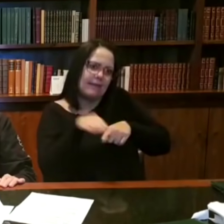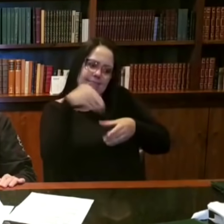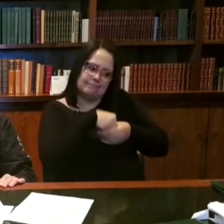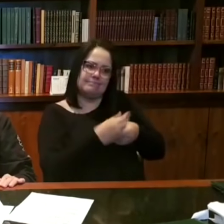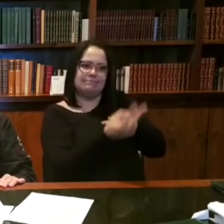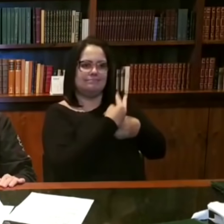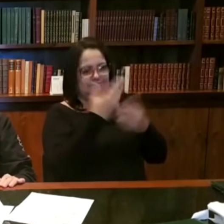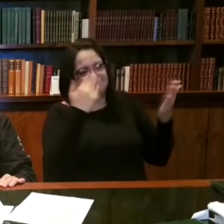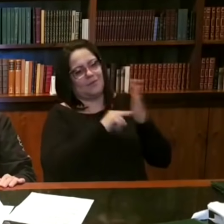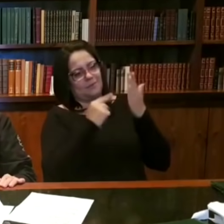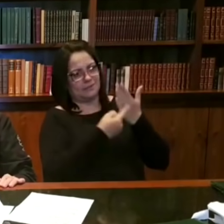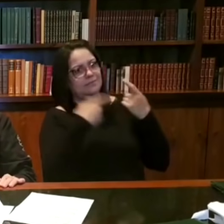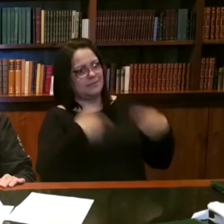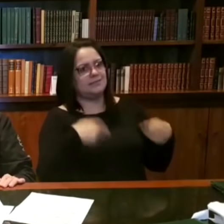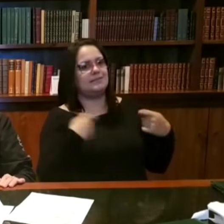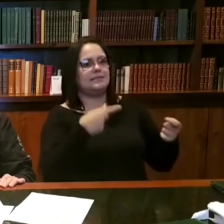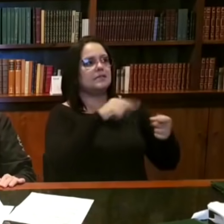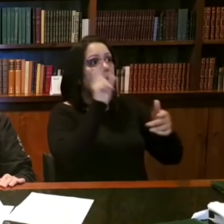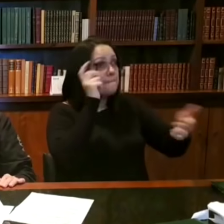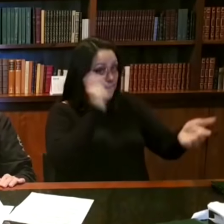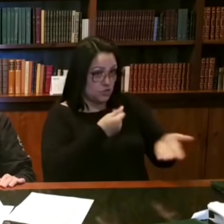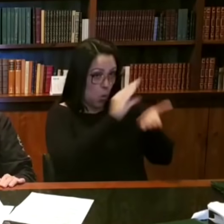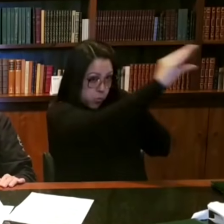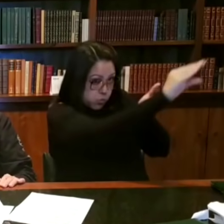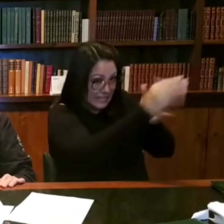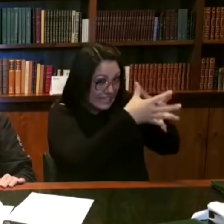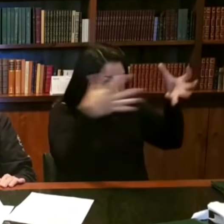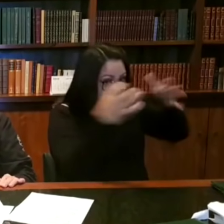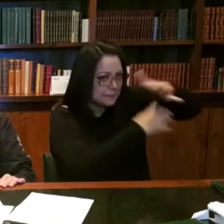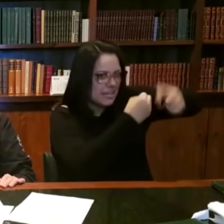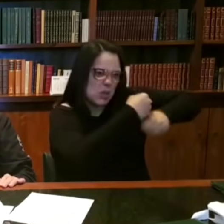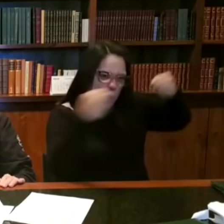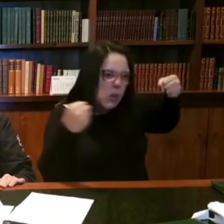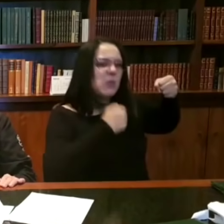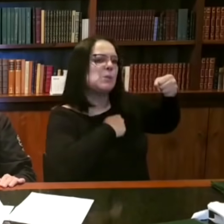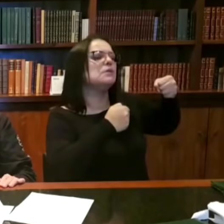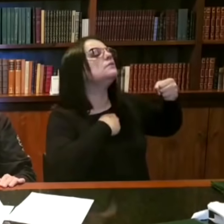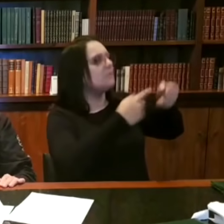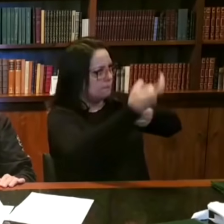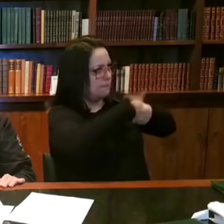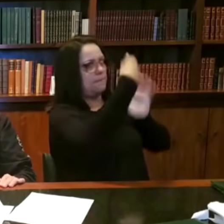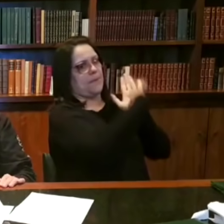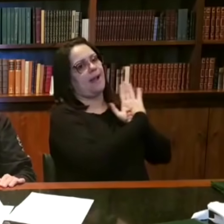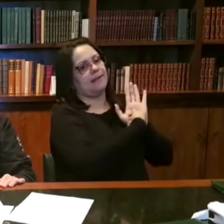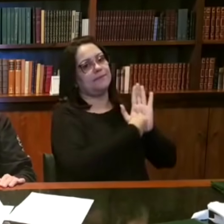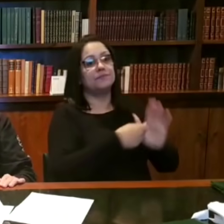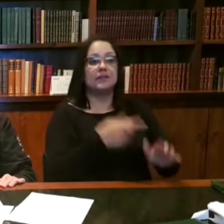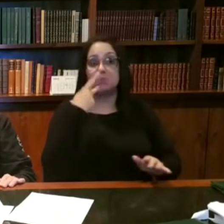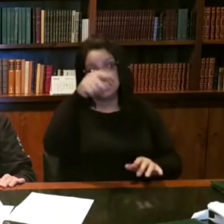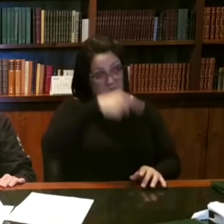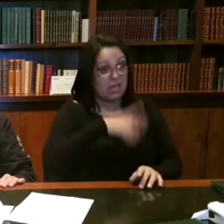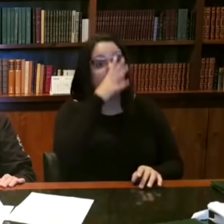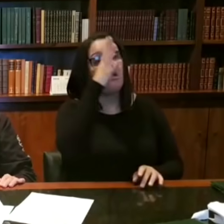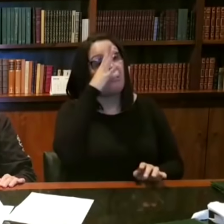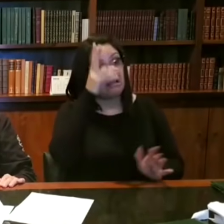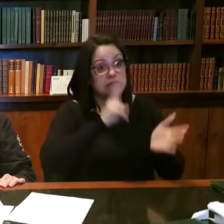Né? Ele tem que pagar um pedaço do dinheiro público que foi gasto lá. Então, foi muito mal interpretado. Quando eu disse, olha, o grande a gente ganha dinheiro, o